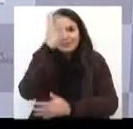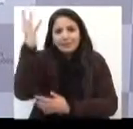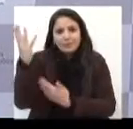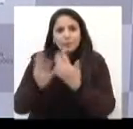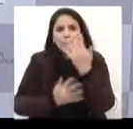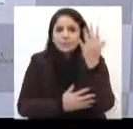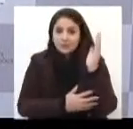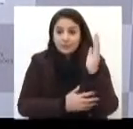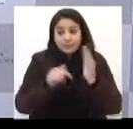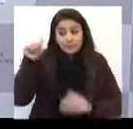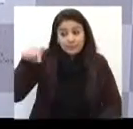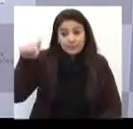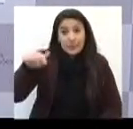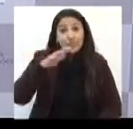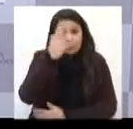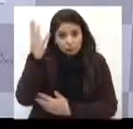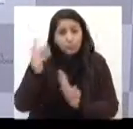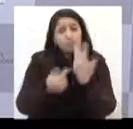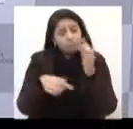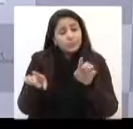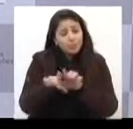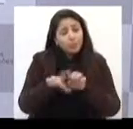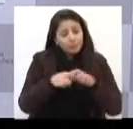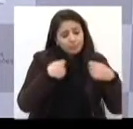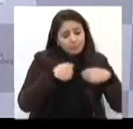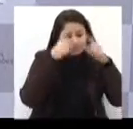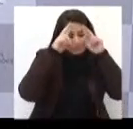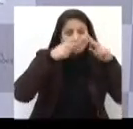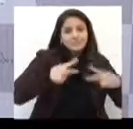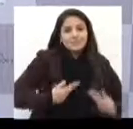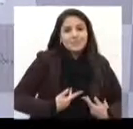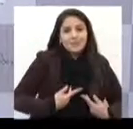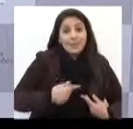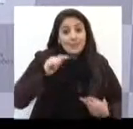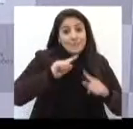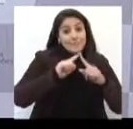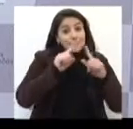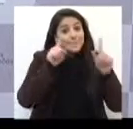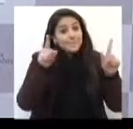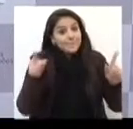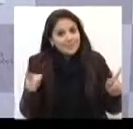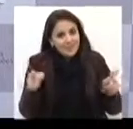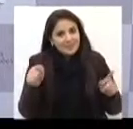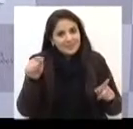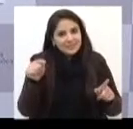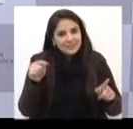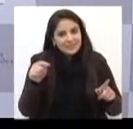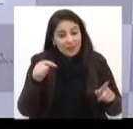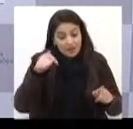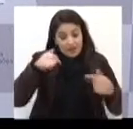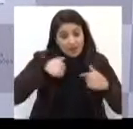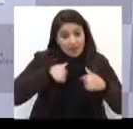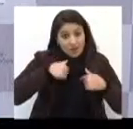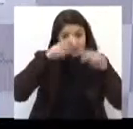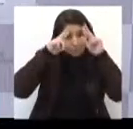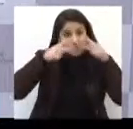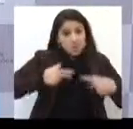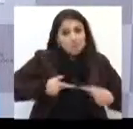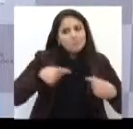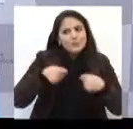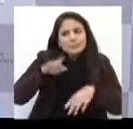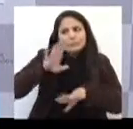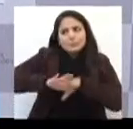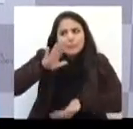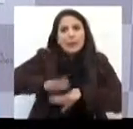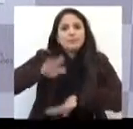natureza depende do ser humano, mas o ser humano depende mais da natureza do que o contrário. Então, nada